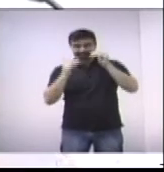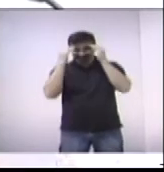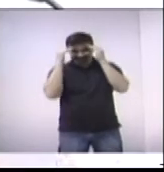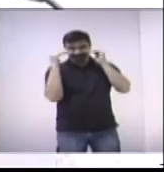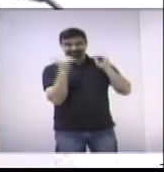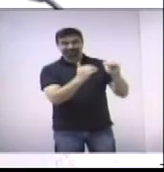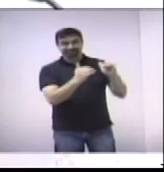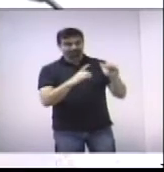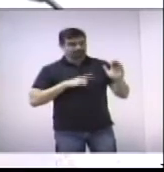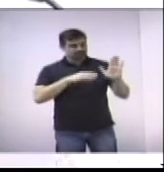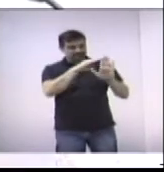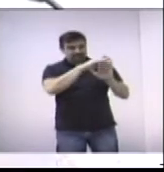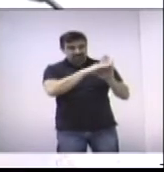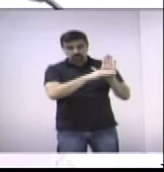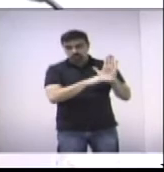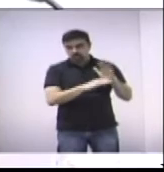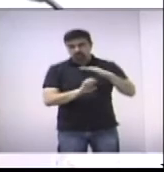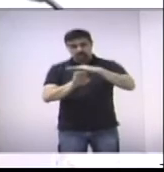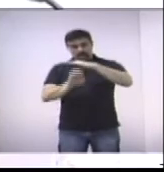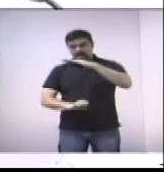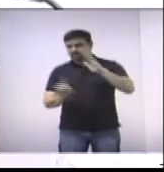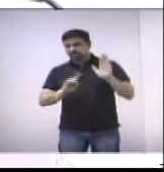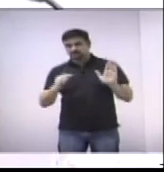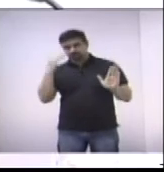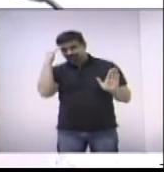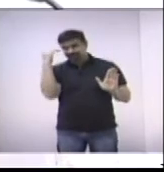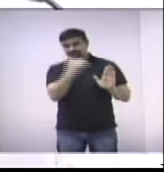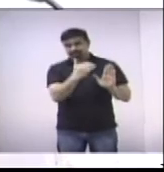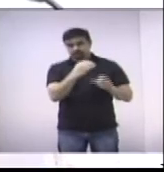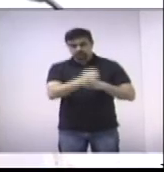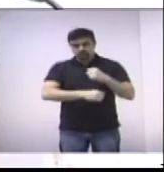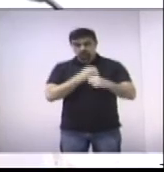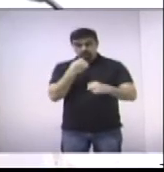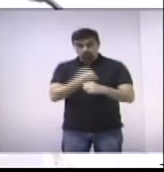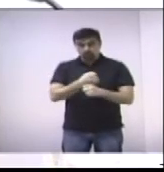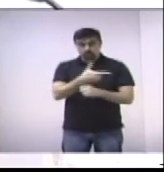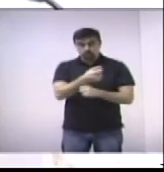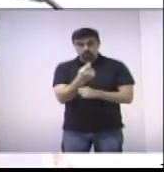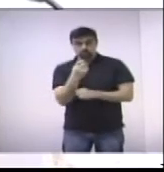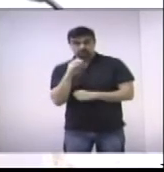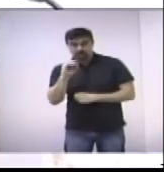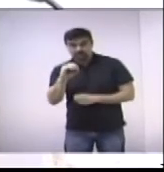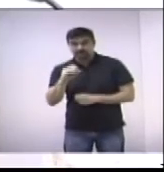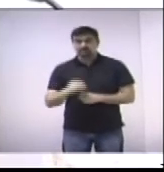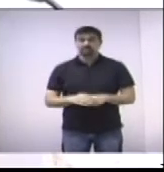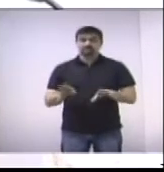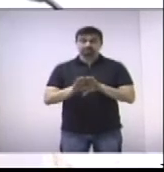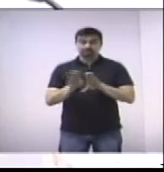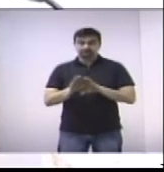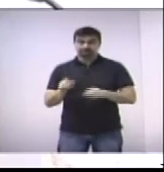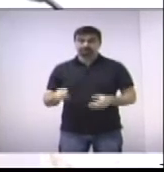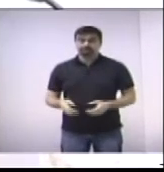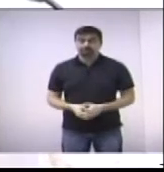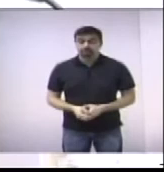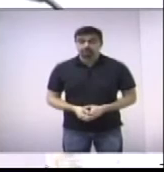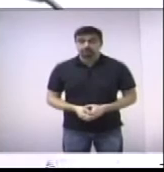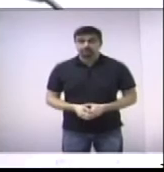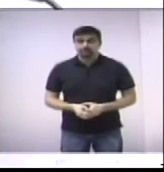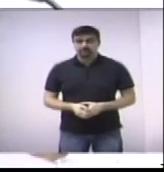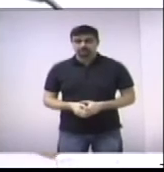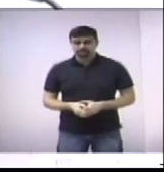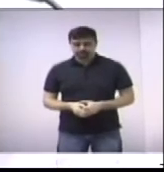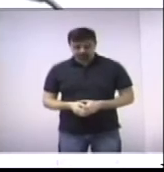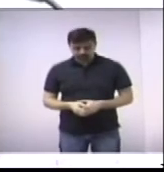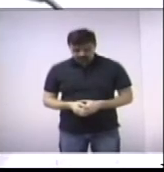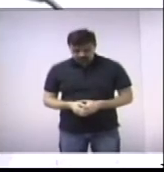do item 1.13.1 do edital número 05/2010 e as autoridades municipais não aplicaram naquela pessoa jurídica qualquer tipo de